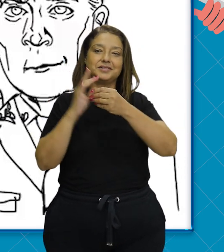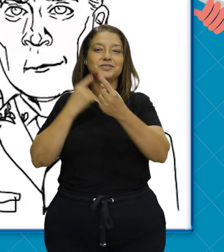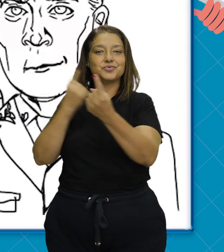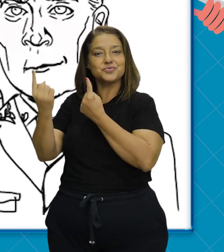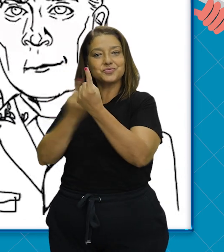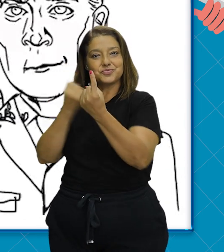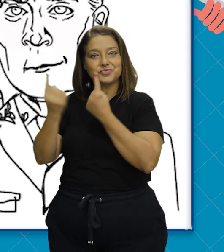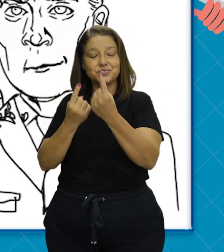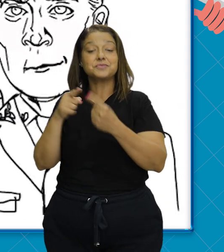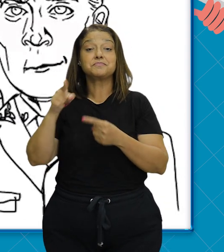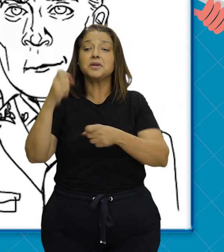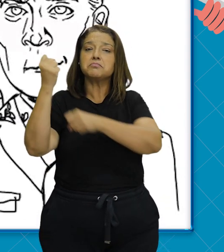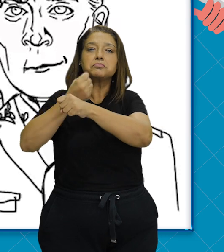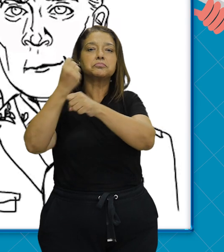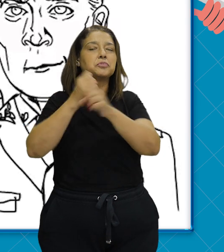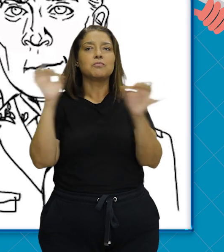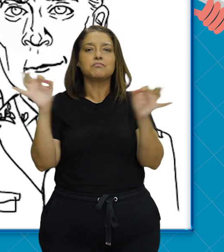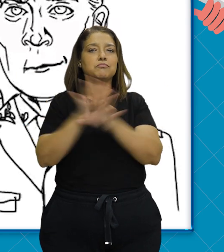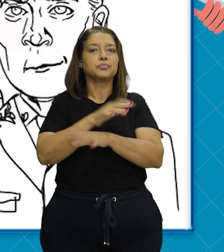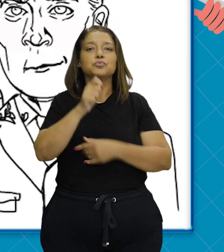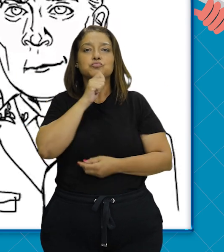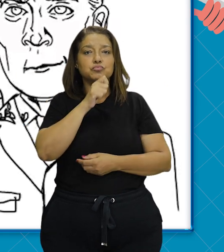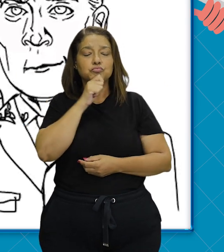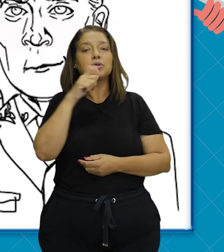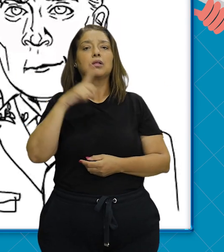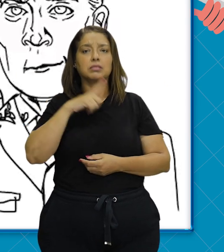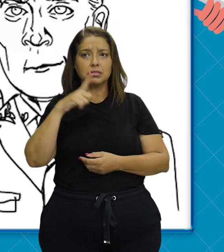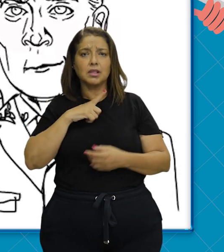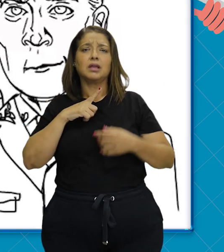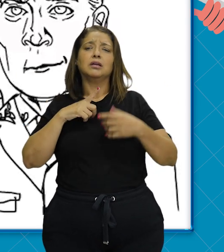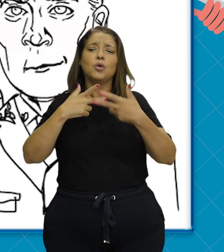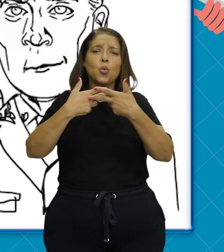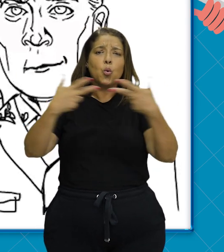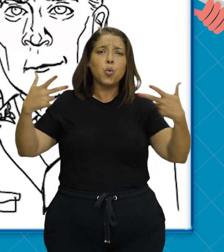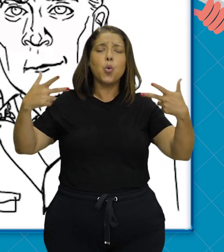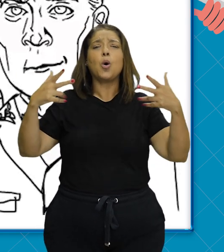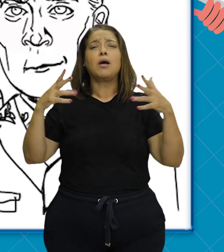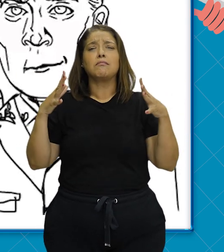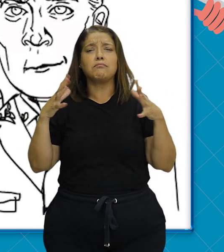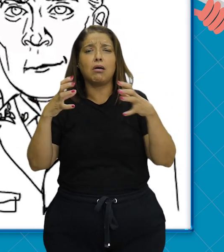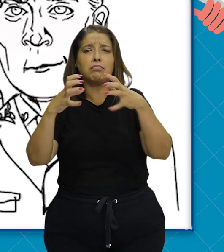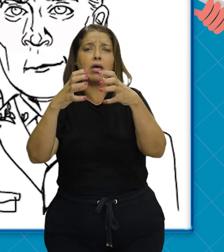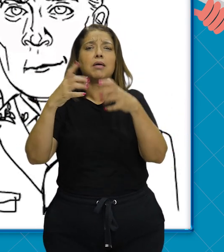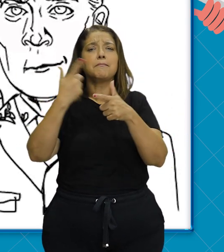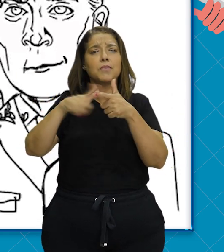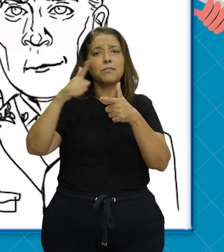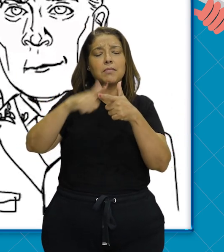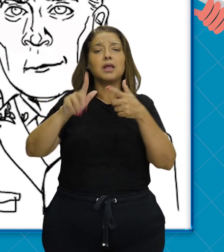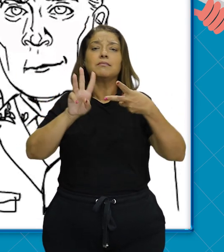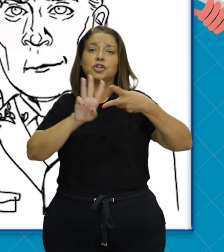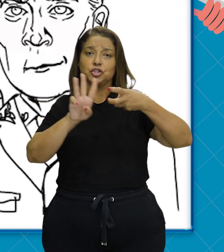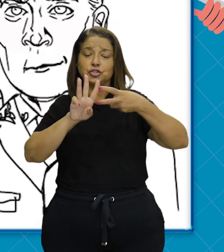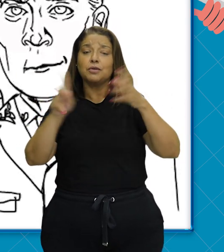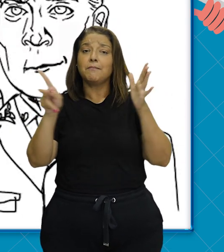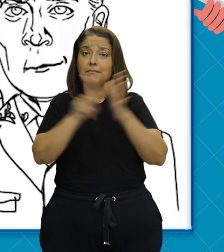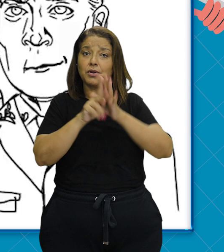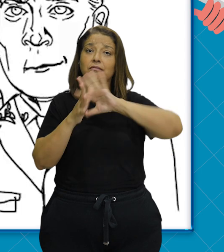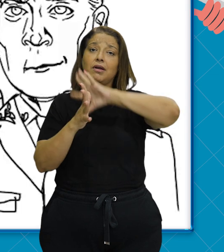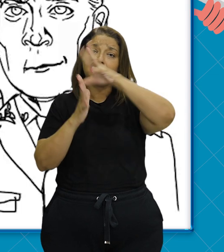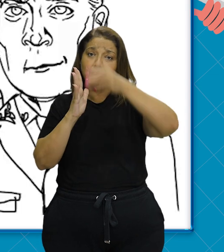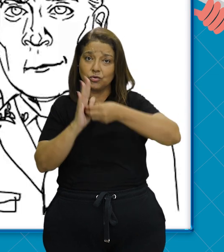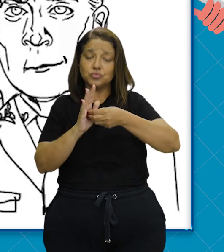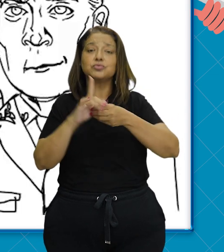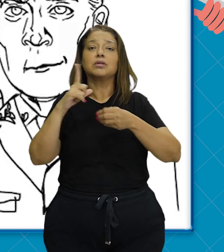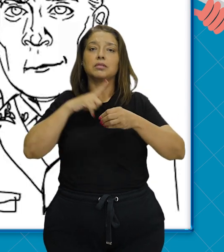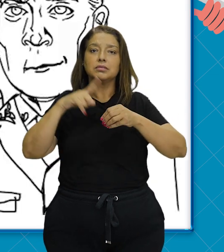sido terminada, gerou muitos conflitos com os povos indígenas na Amazônia, que muitas vezes foram deslocados violentamente de suas terras